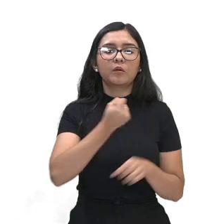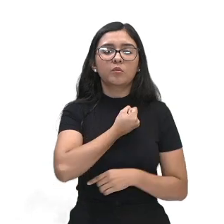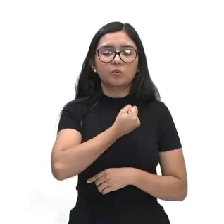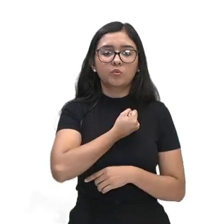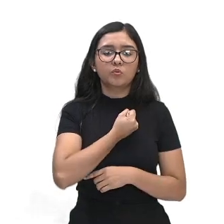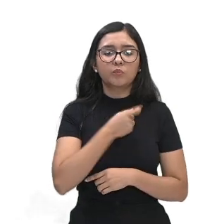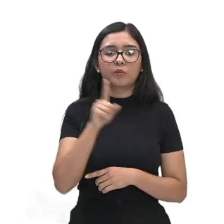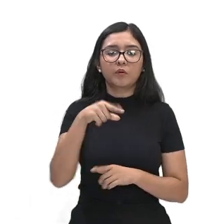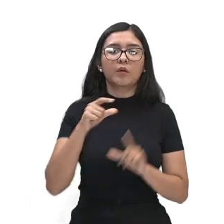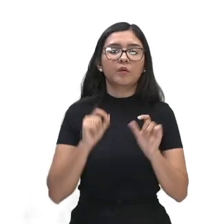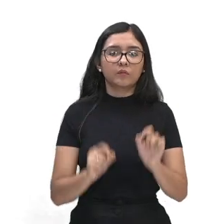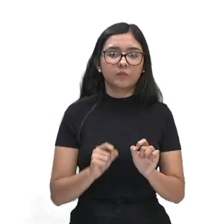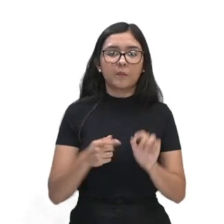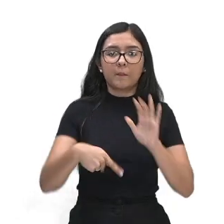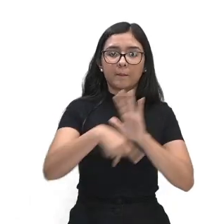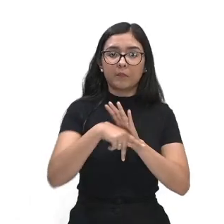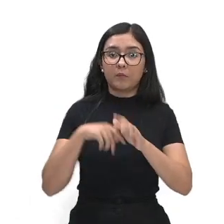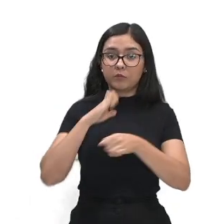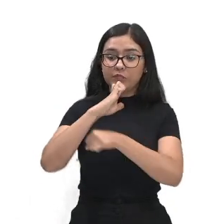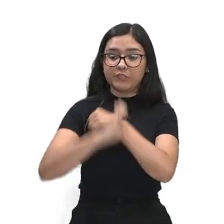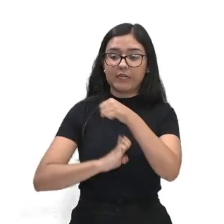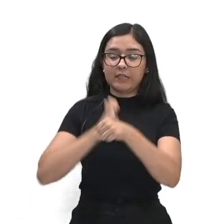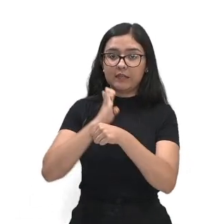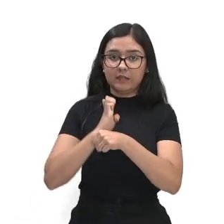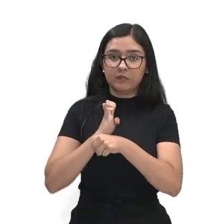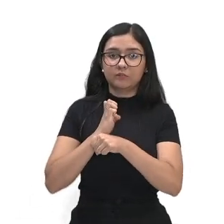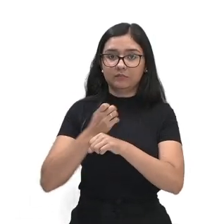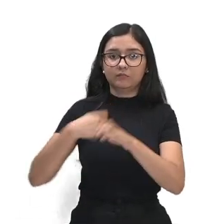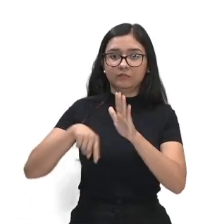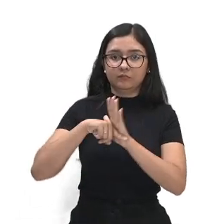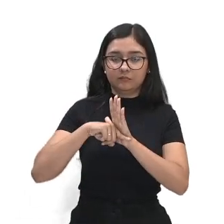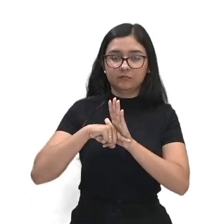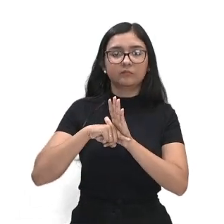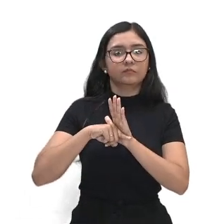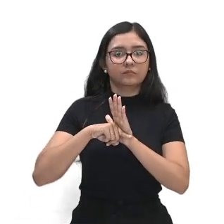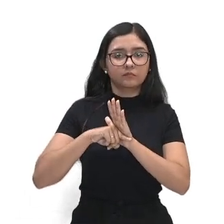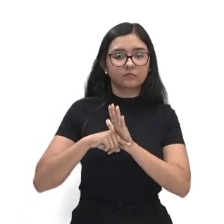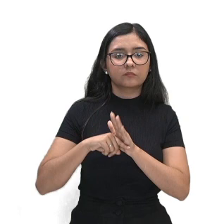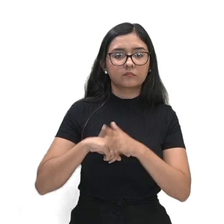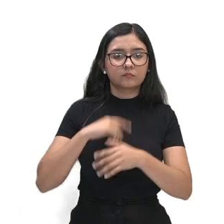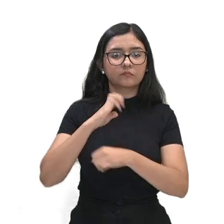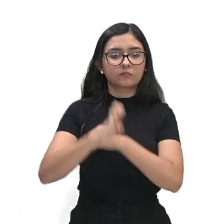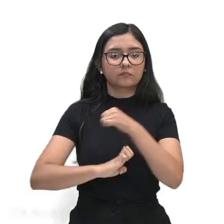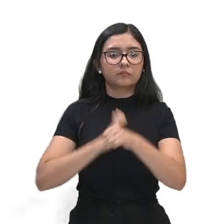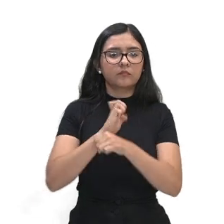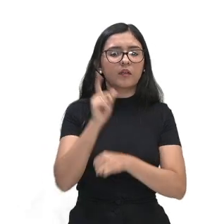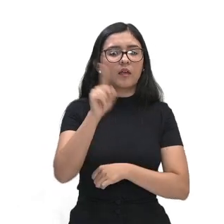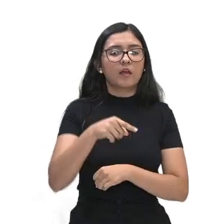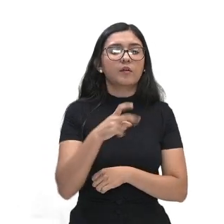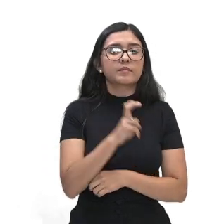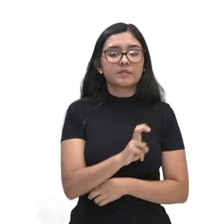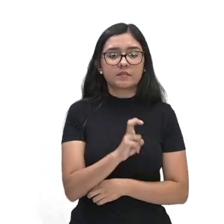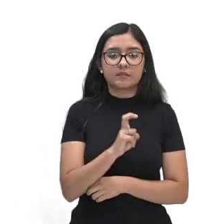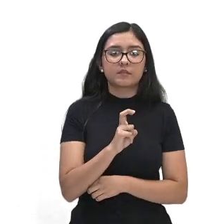agora é o número de elétrons, tá bom? O número de elétrons vale